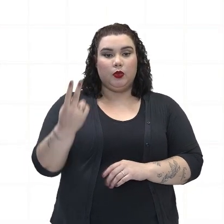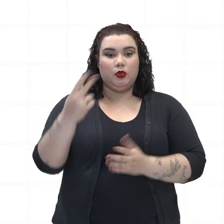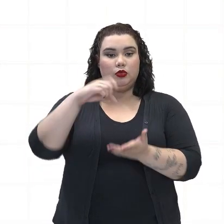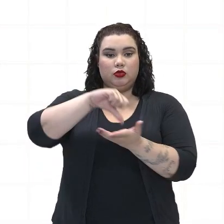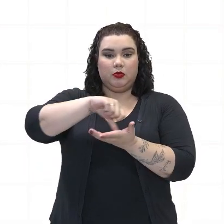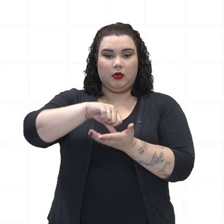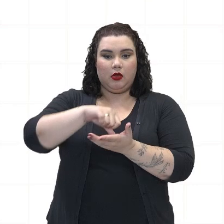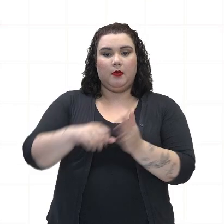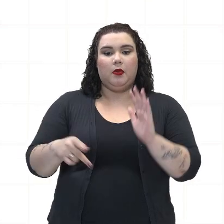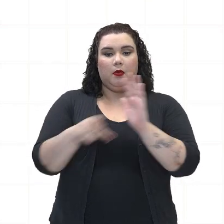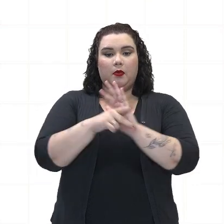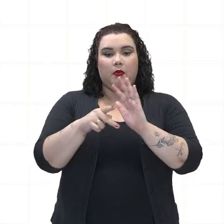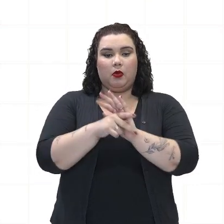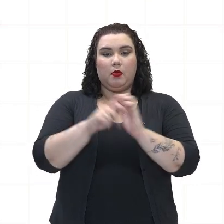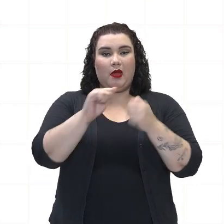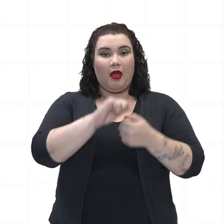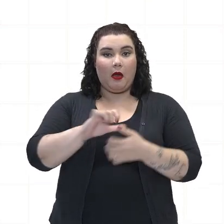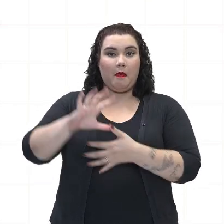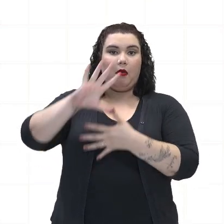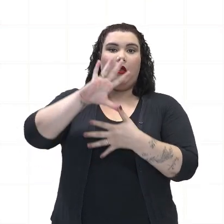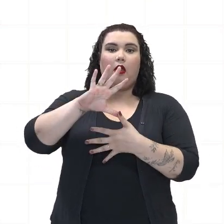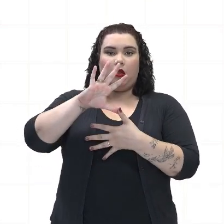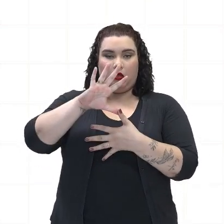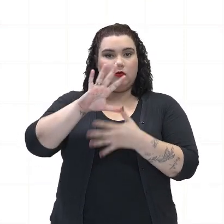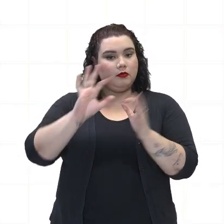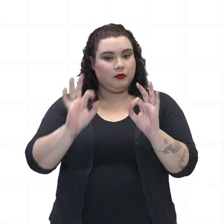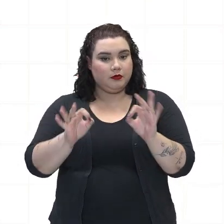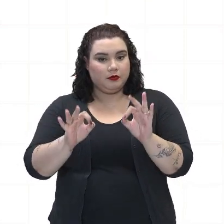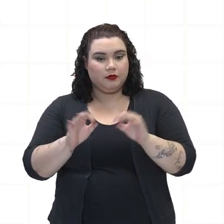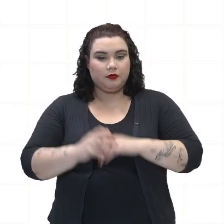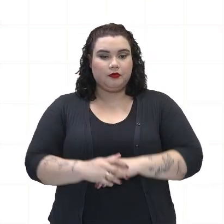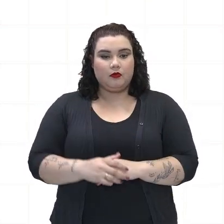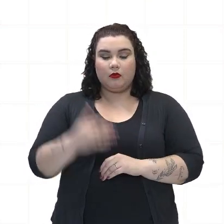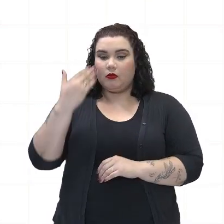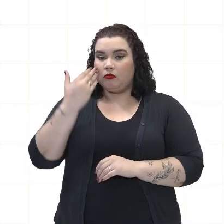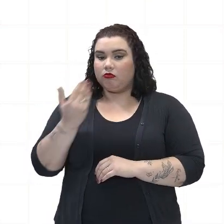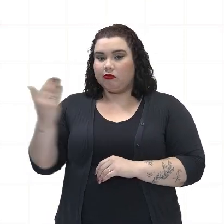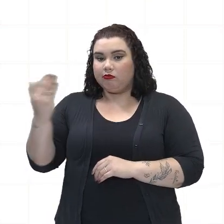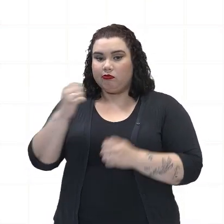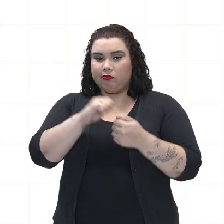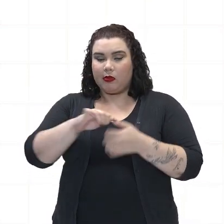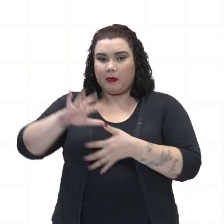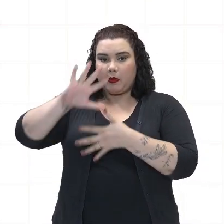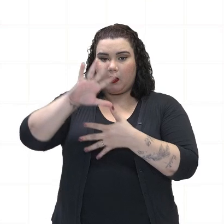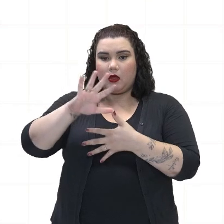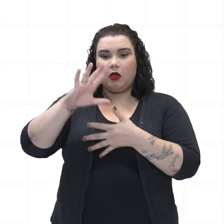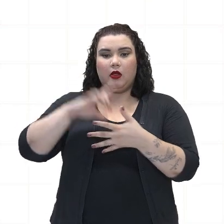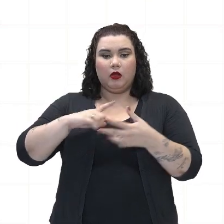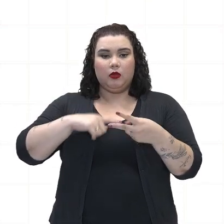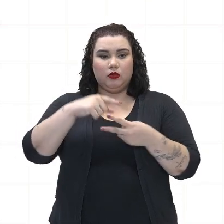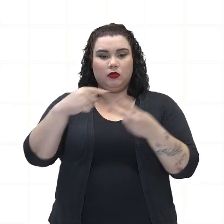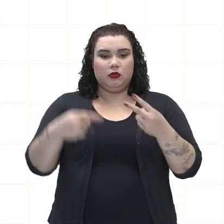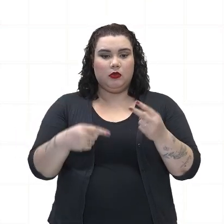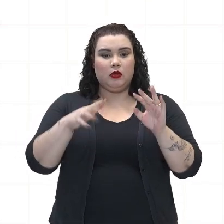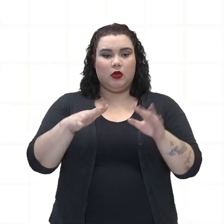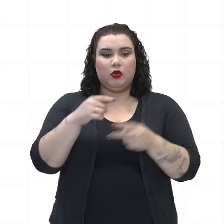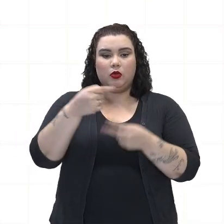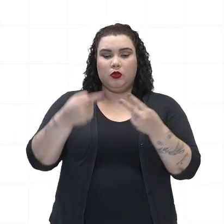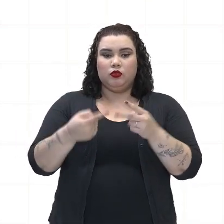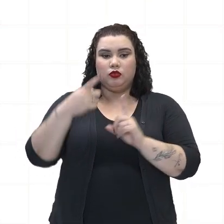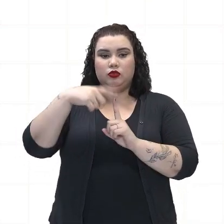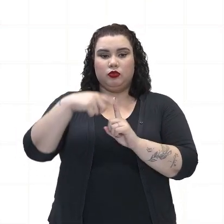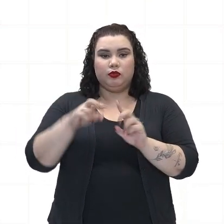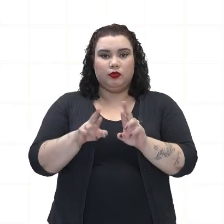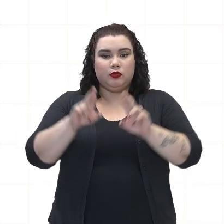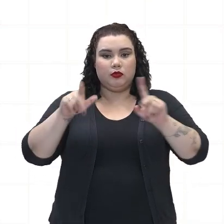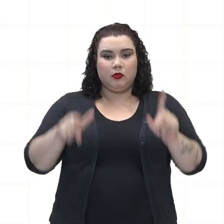do continente americano, certo? E nesses mapas do continente americano, a gente tem duas formas distintas de fazer